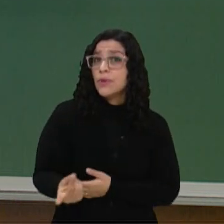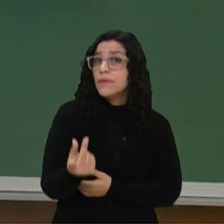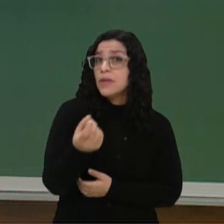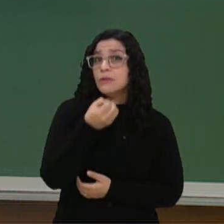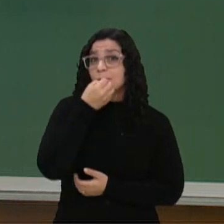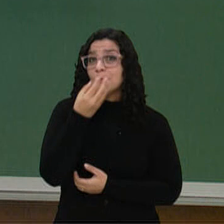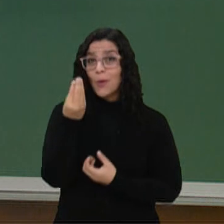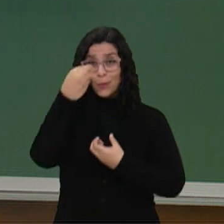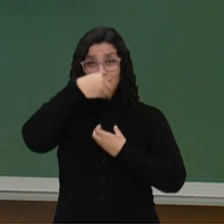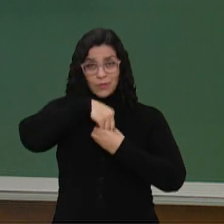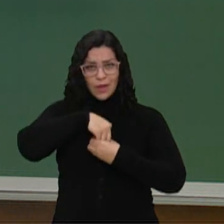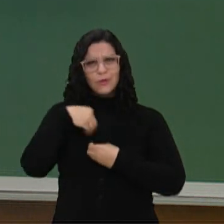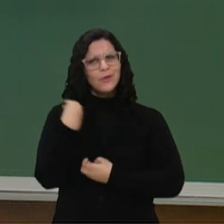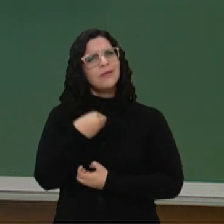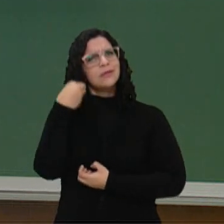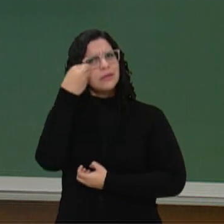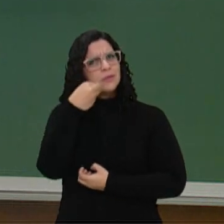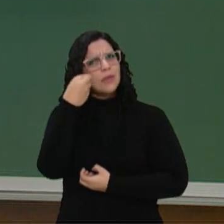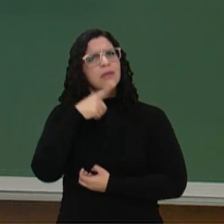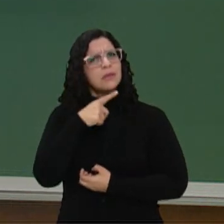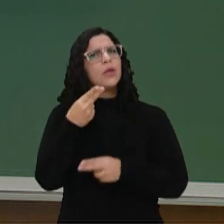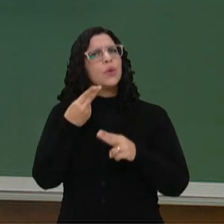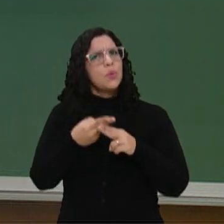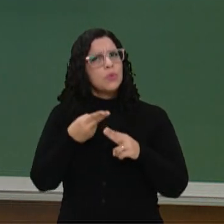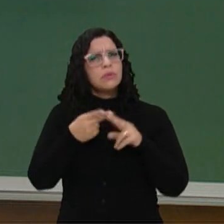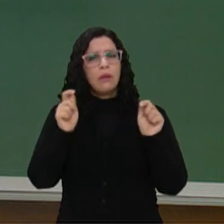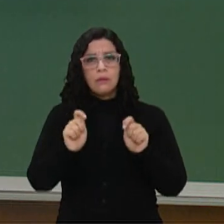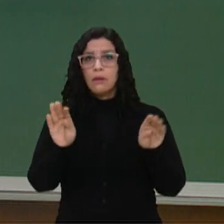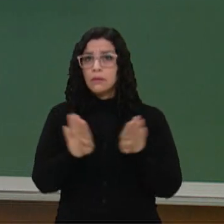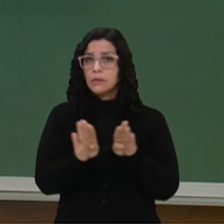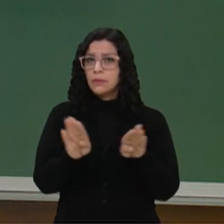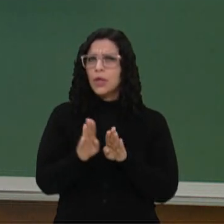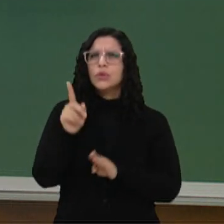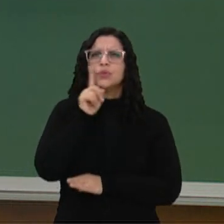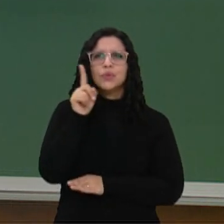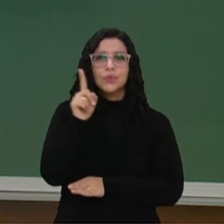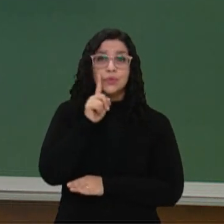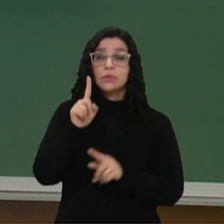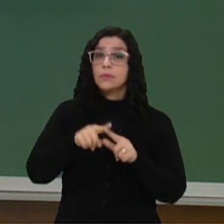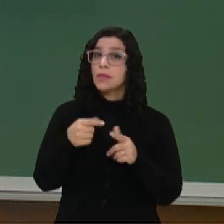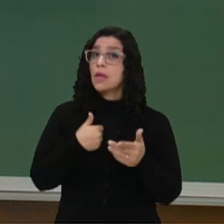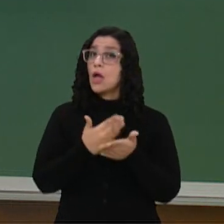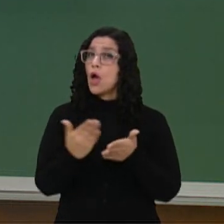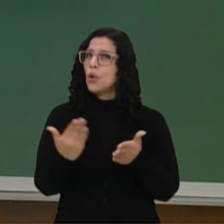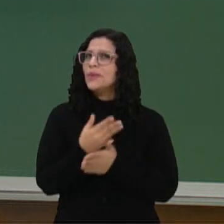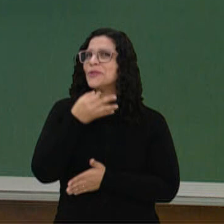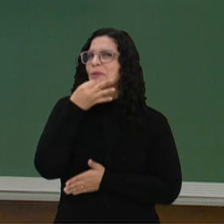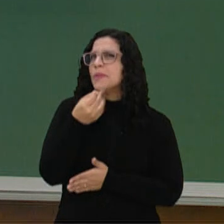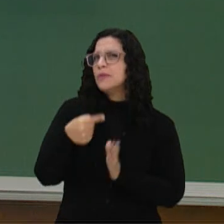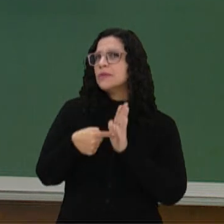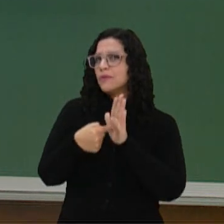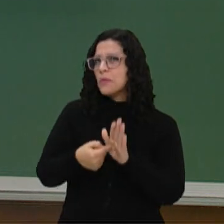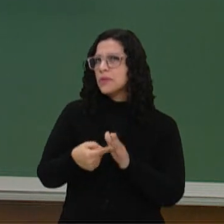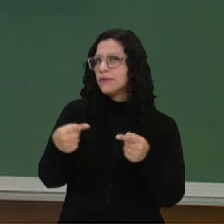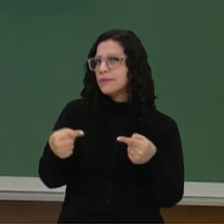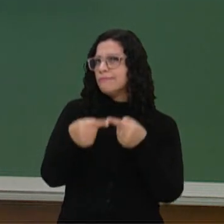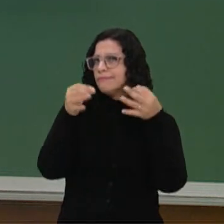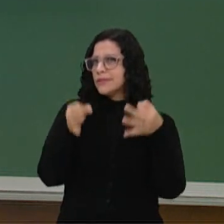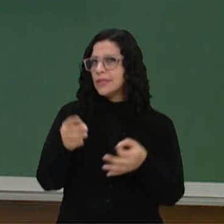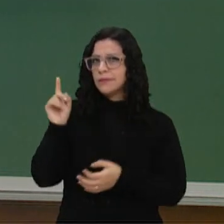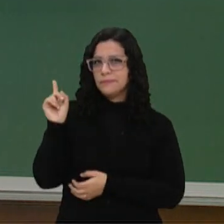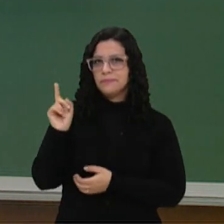nós temos no nosso dia a dia, que podemos utilizar, fazer parte do nosso dia a dia. Tem algumas sugestões aqui, vamos